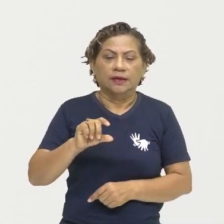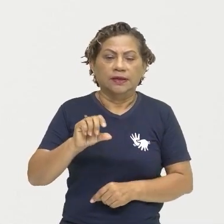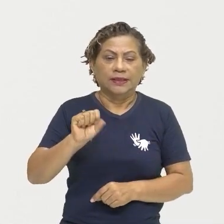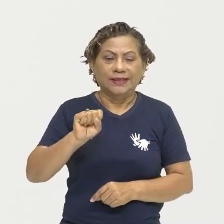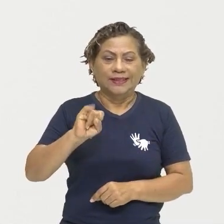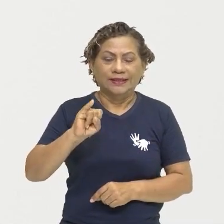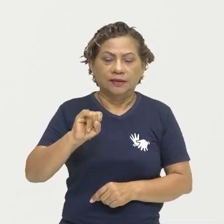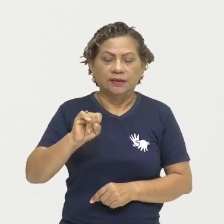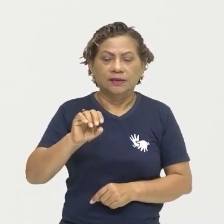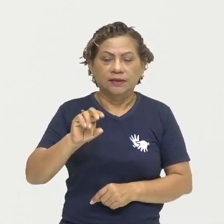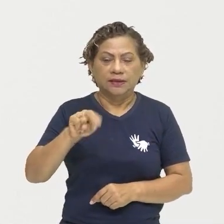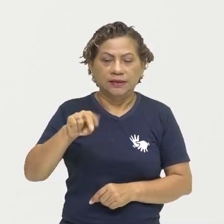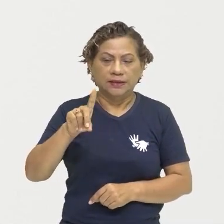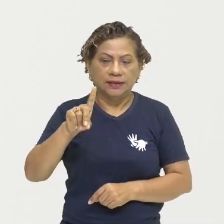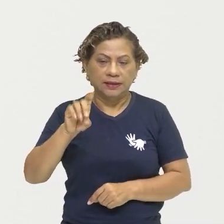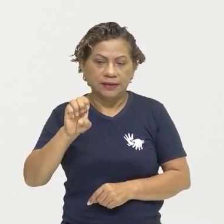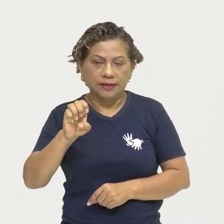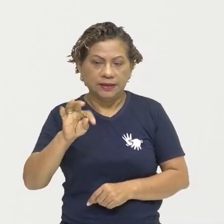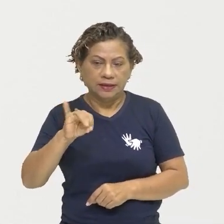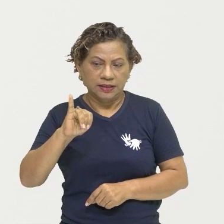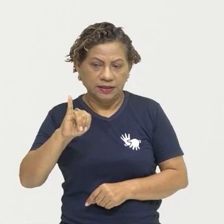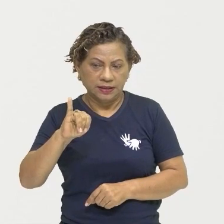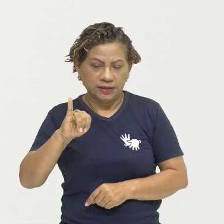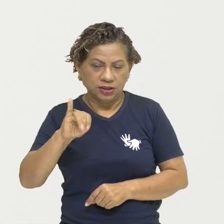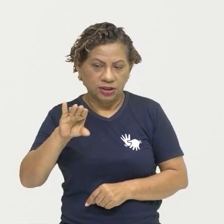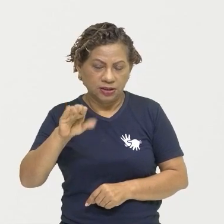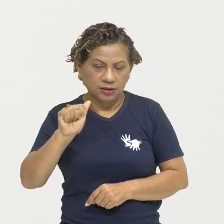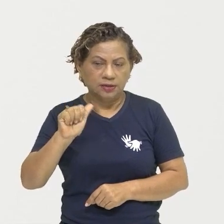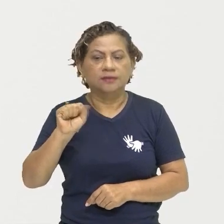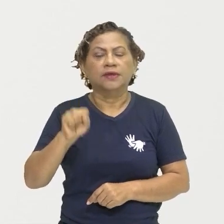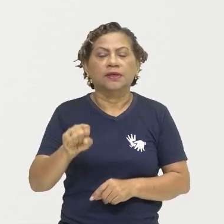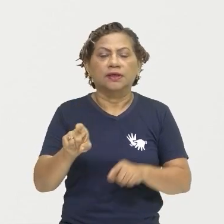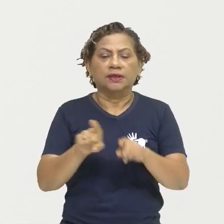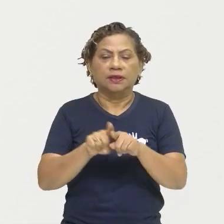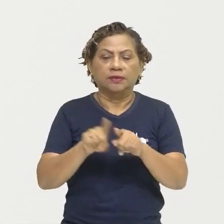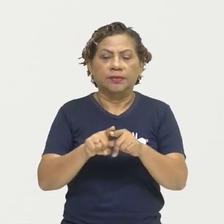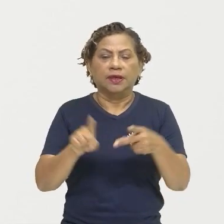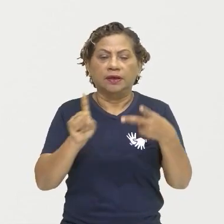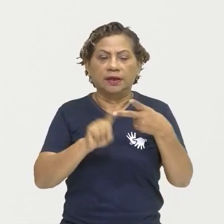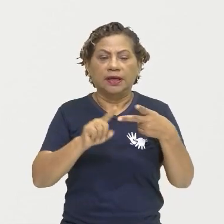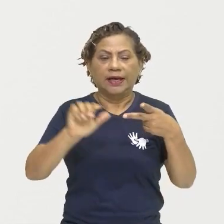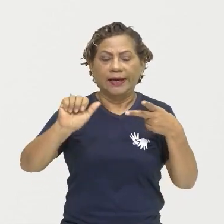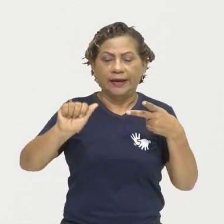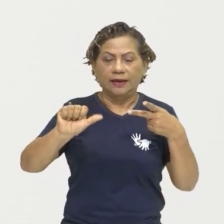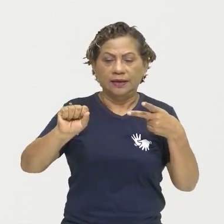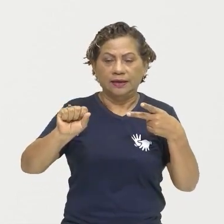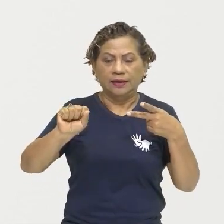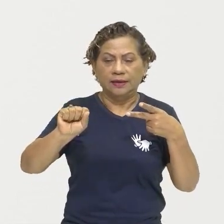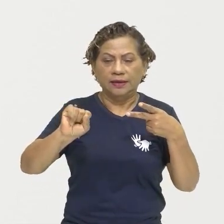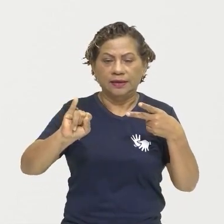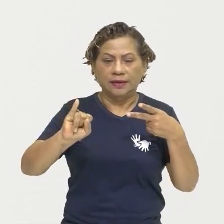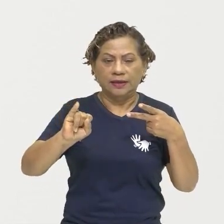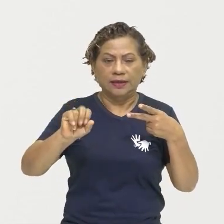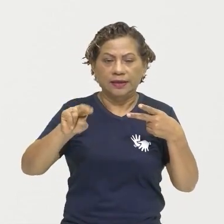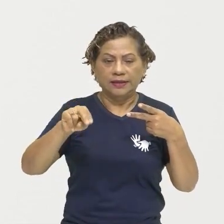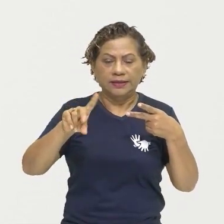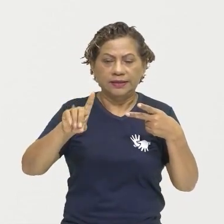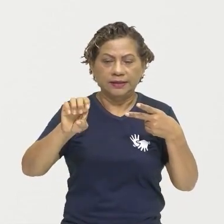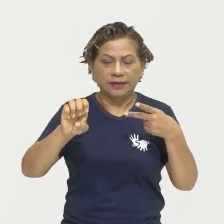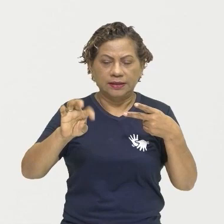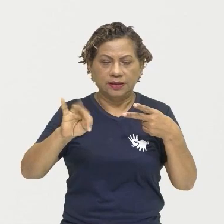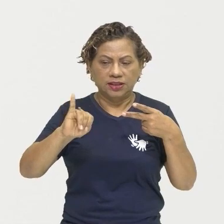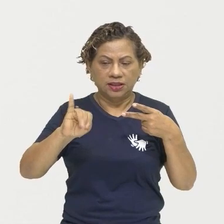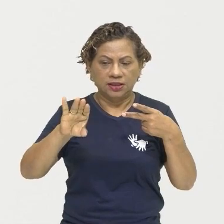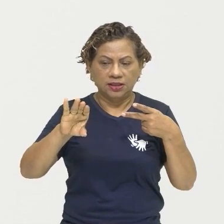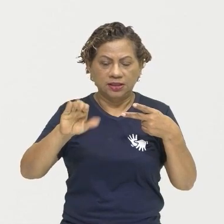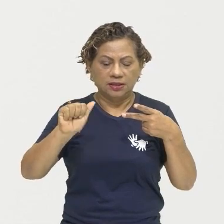são classificadas em coordenadas sindéticas e coordenadas assindéticas. Vou te perguntar, por